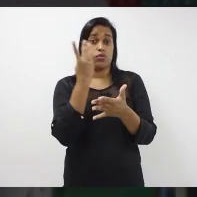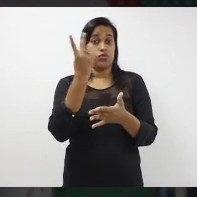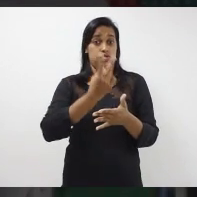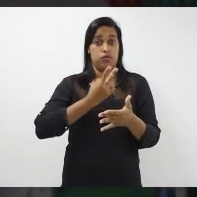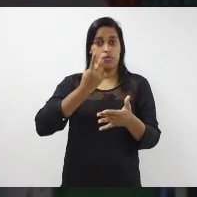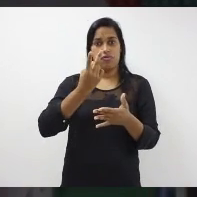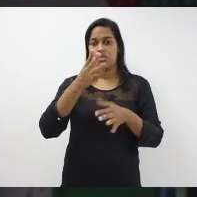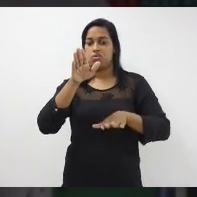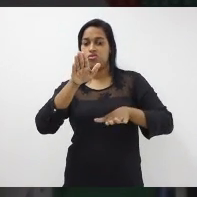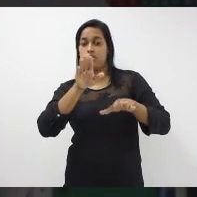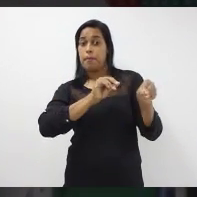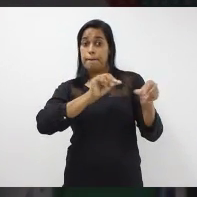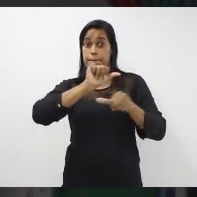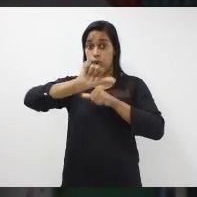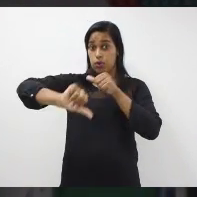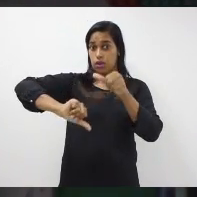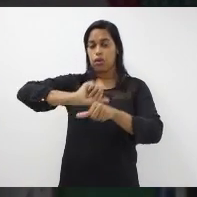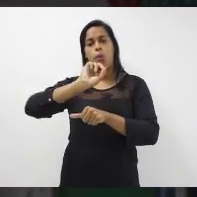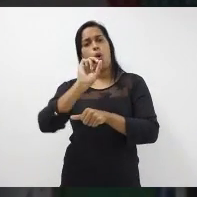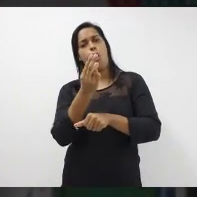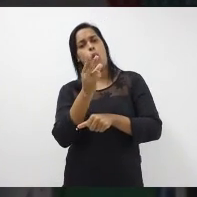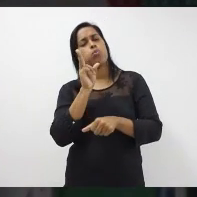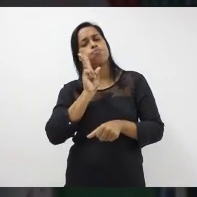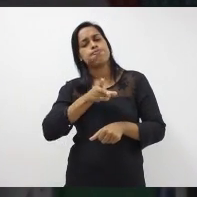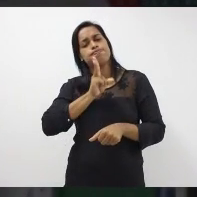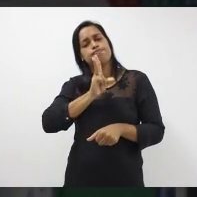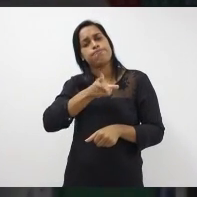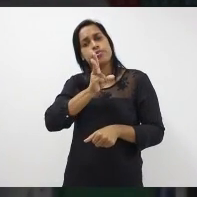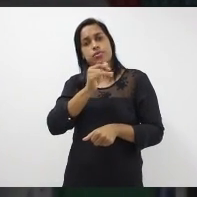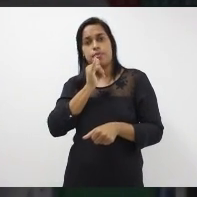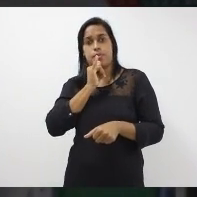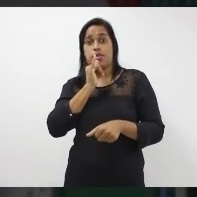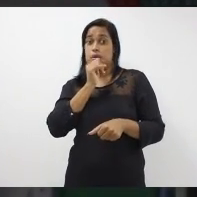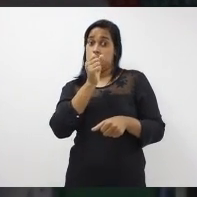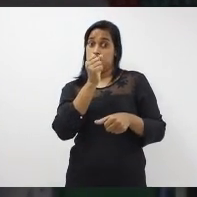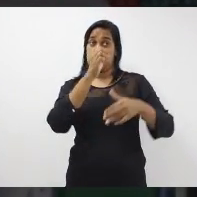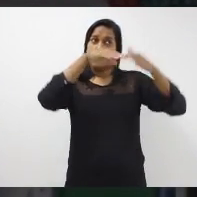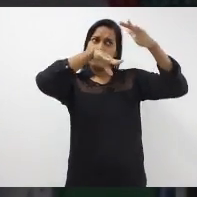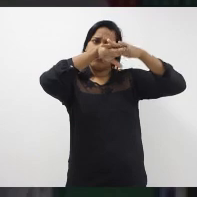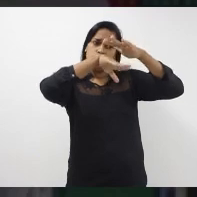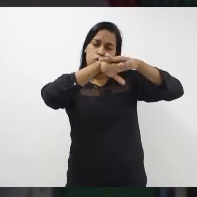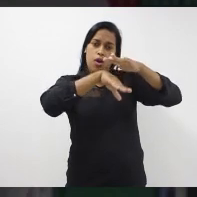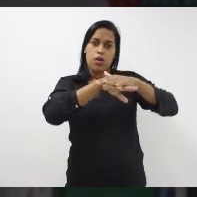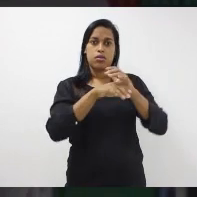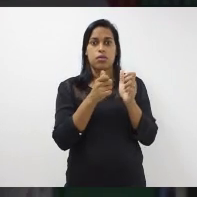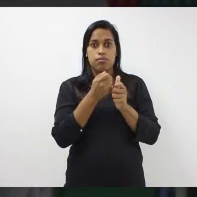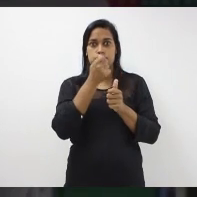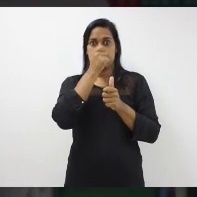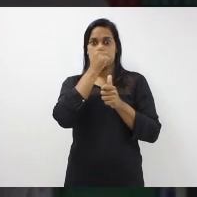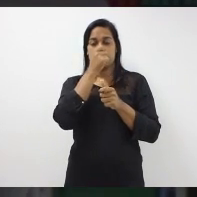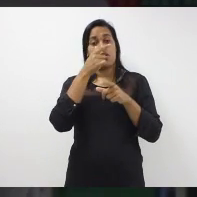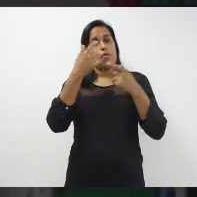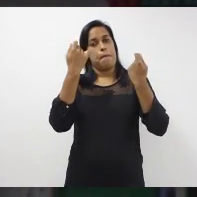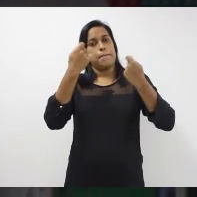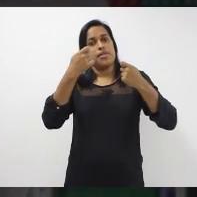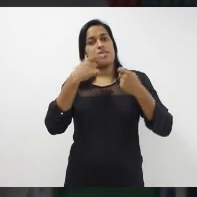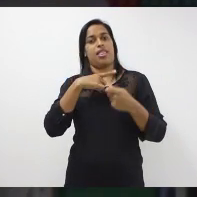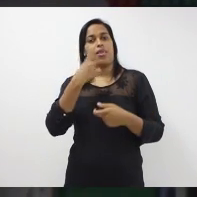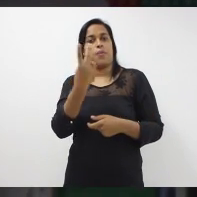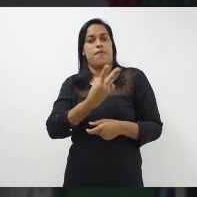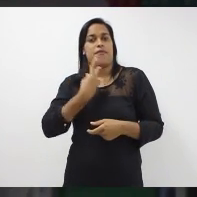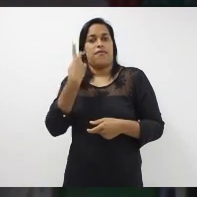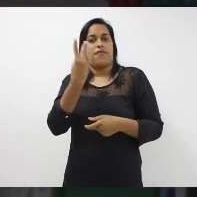custos variáveis, ou seja, independente do armazém estar cheio ou não, vai ter um custo fixo